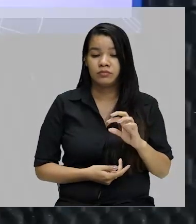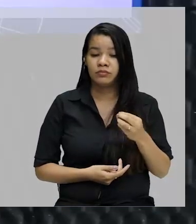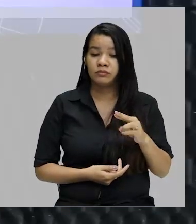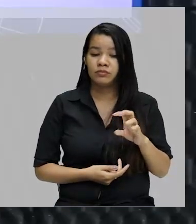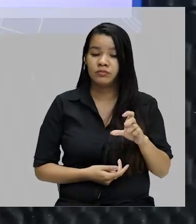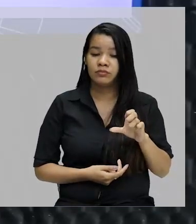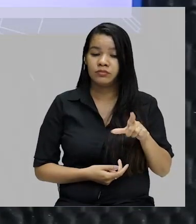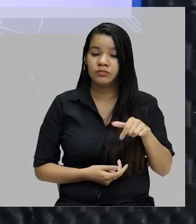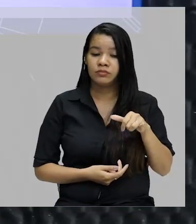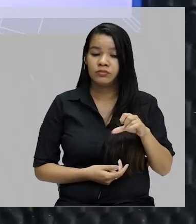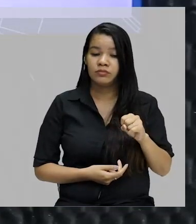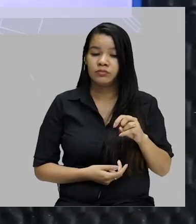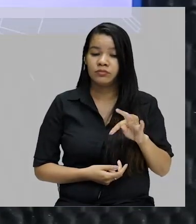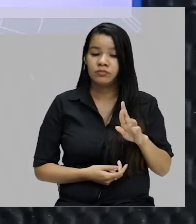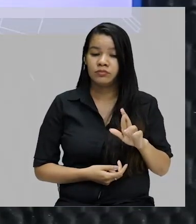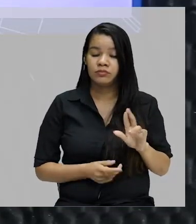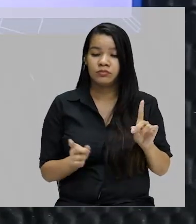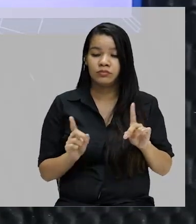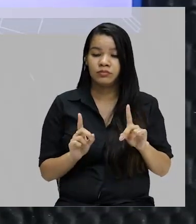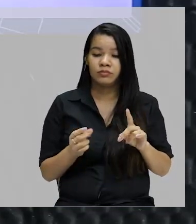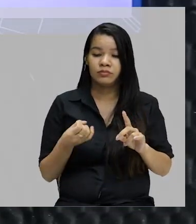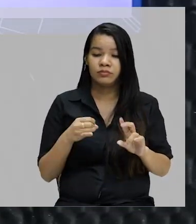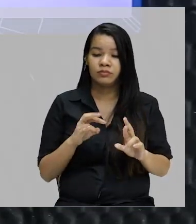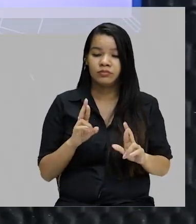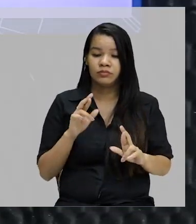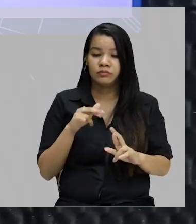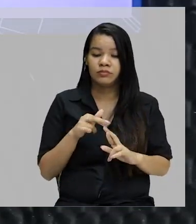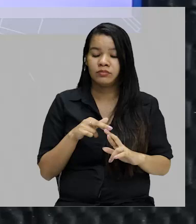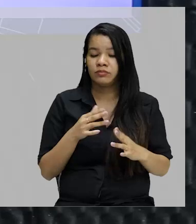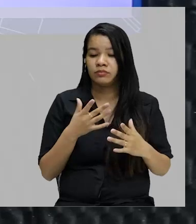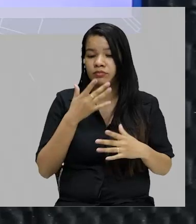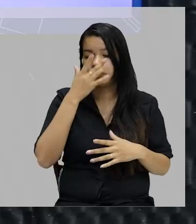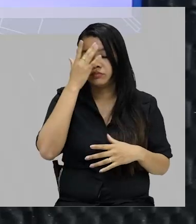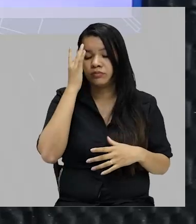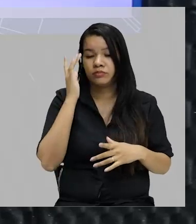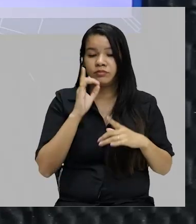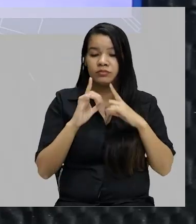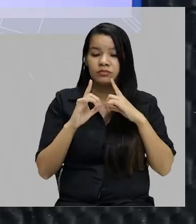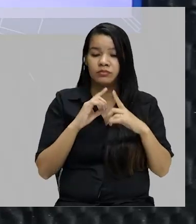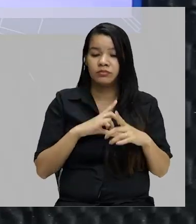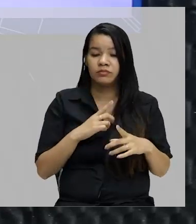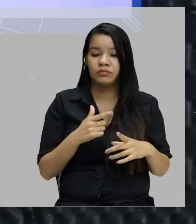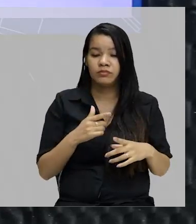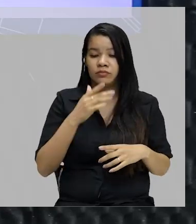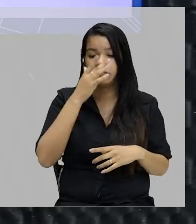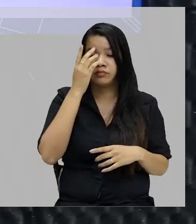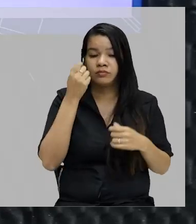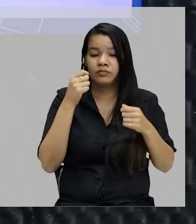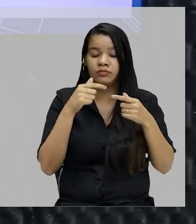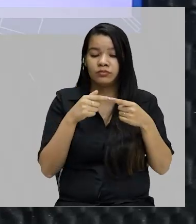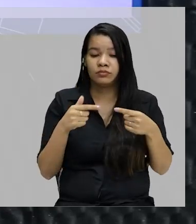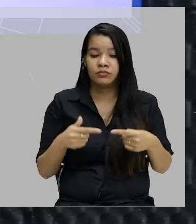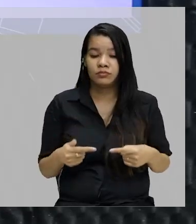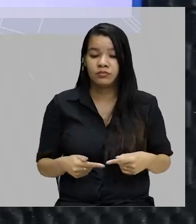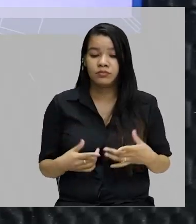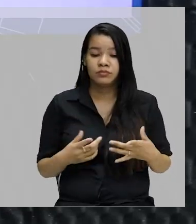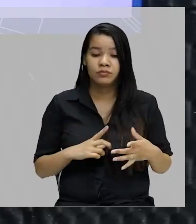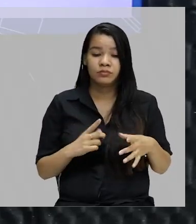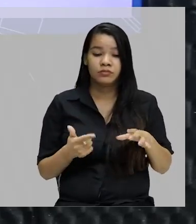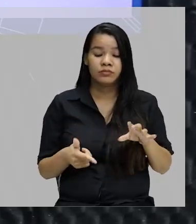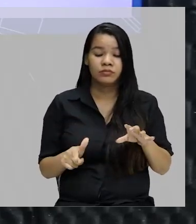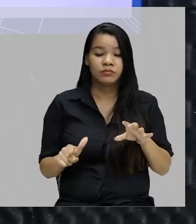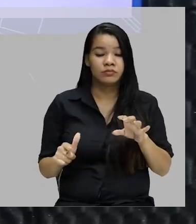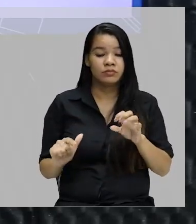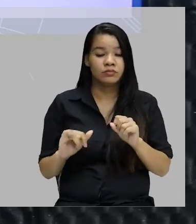impessoal. Ele não se refere a nenhuma pessoa do discurso. Então, não tem pessoa com a qual deve concordar, quer dizer, não tem sujeito. Quando eu falo pessoa